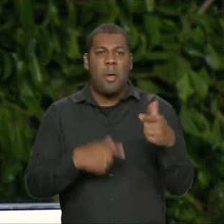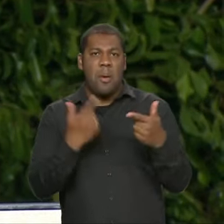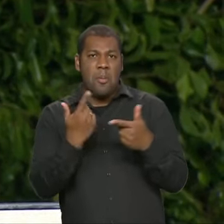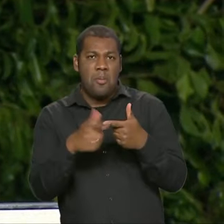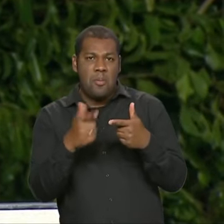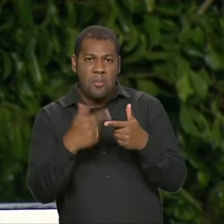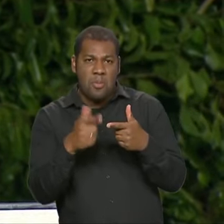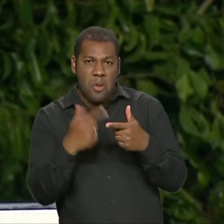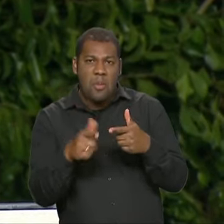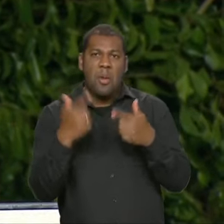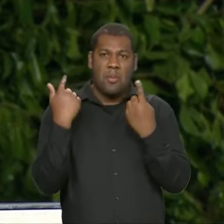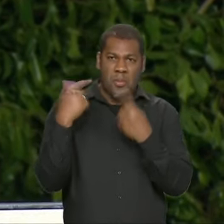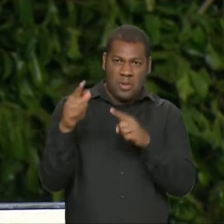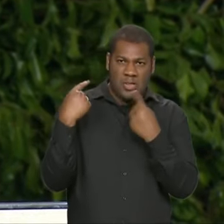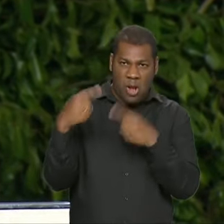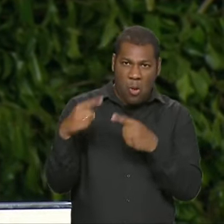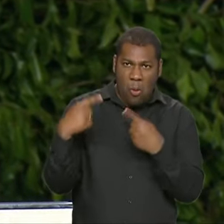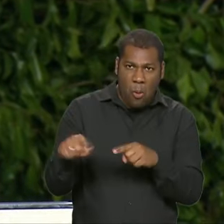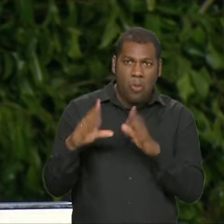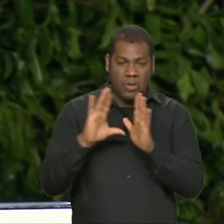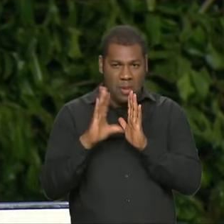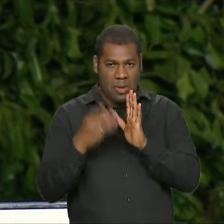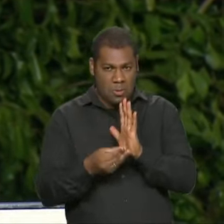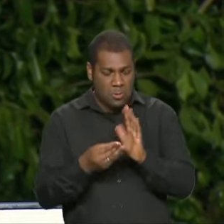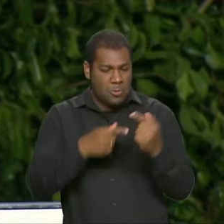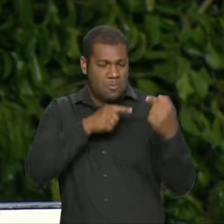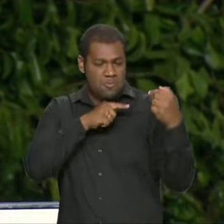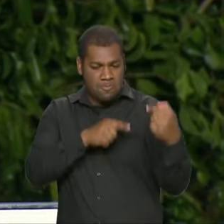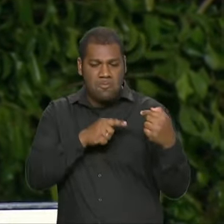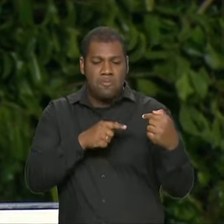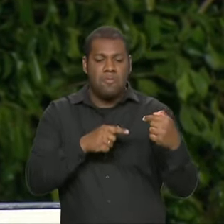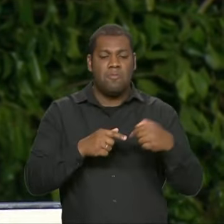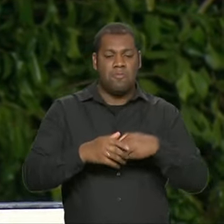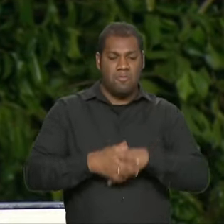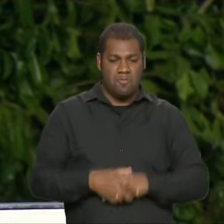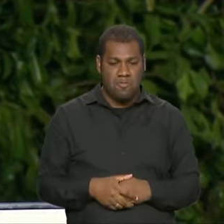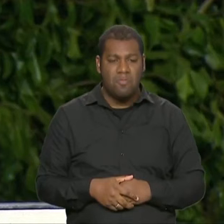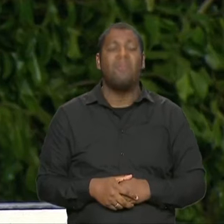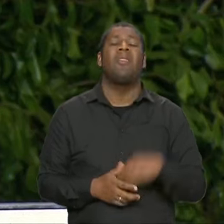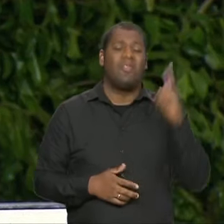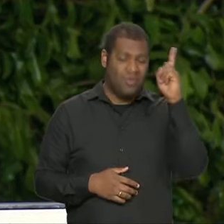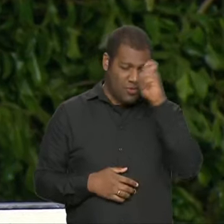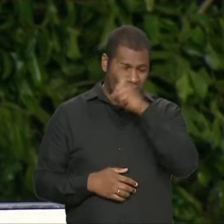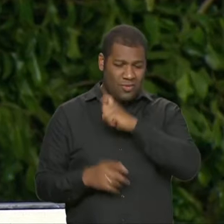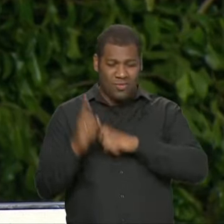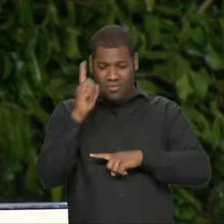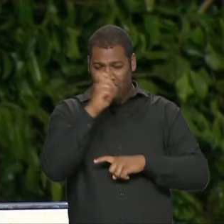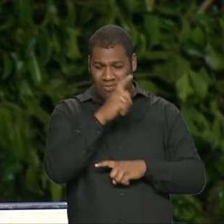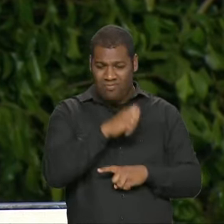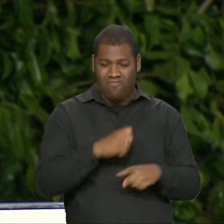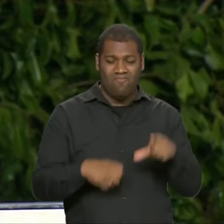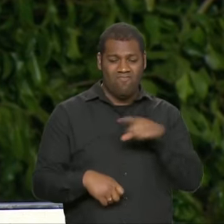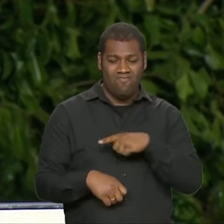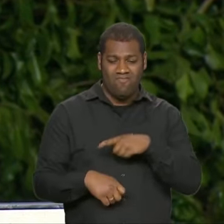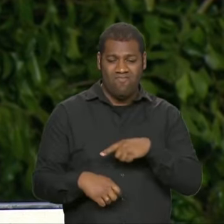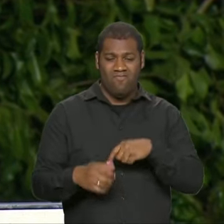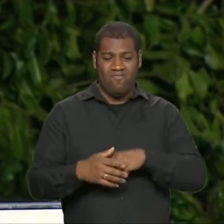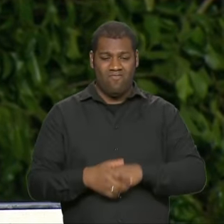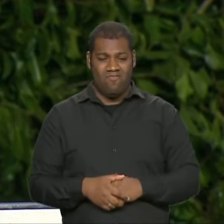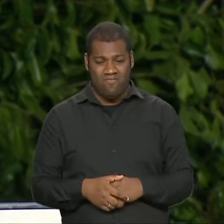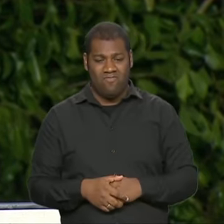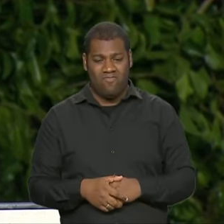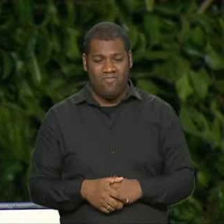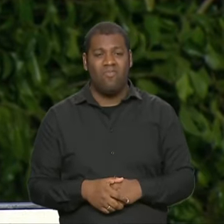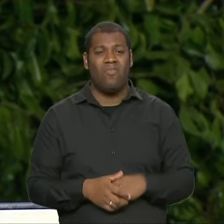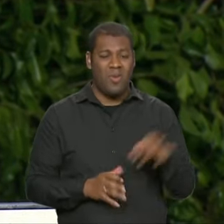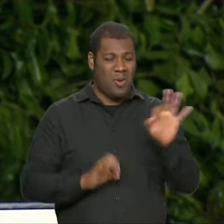contra a sua integridade. Tudo isso gera um duplo desafio para encontrar essa